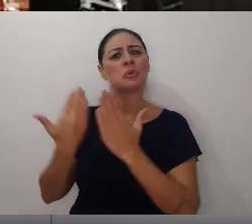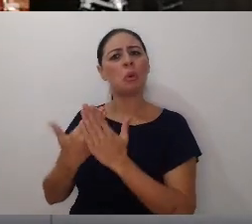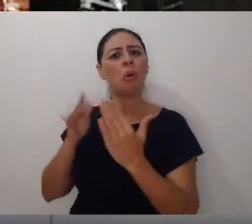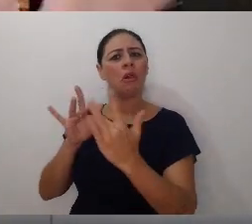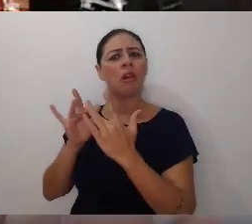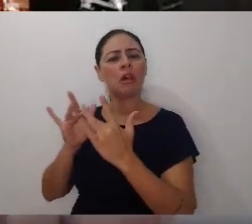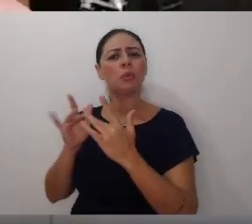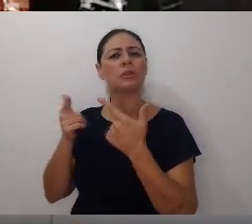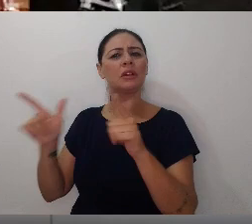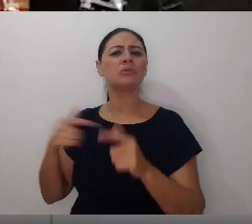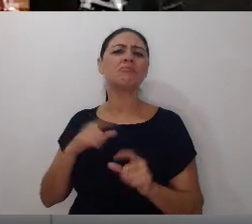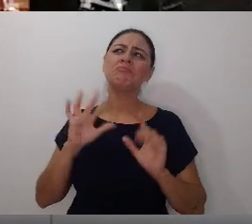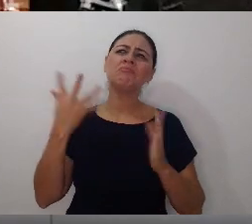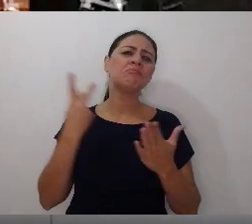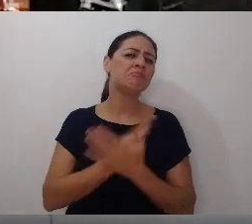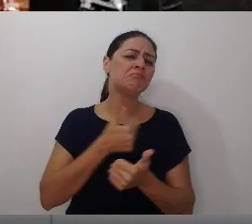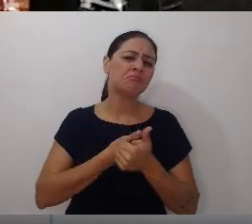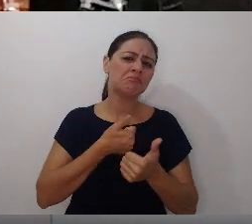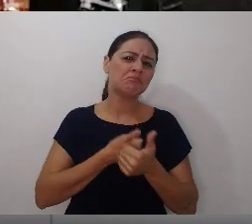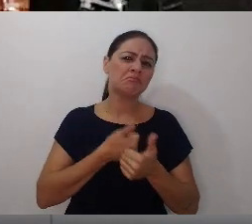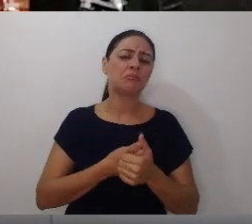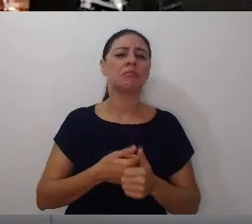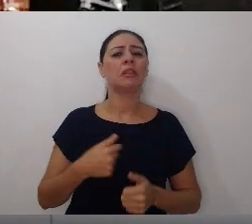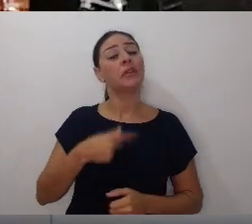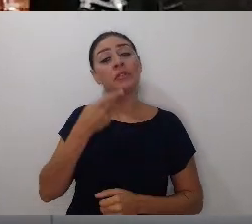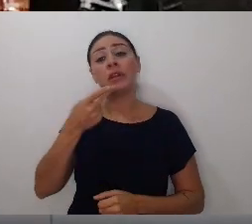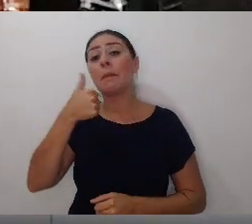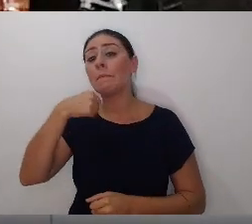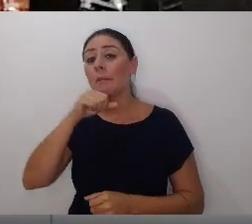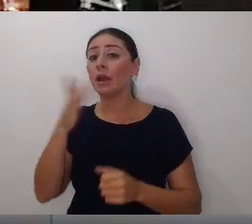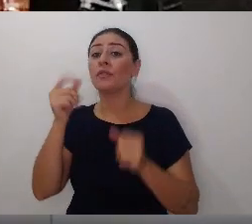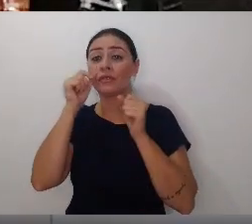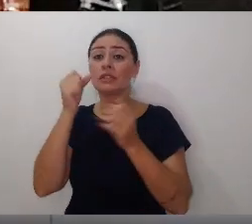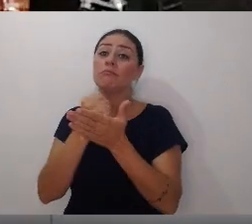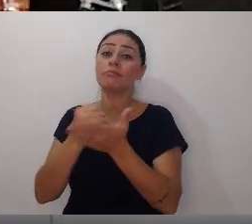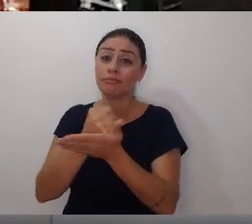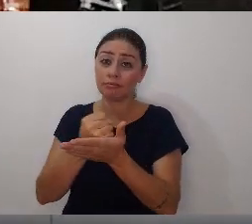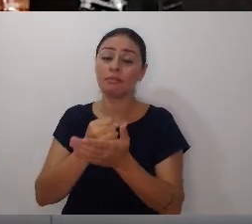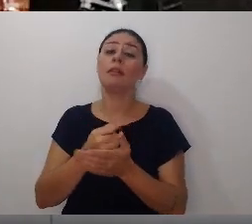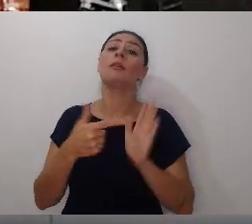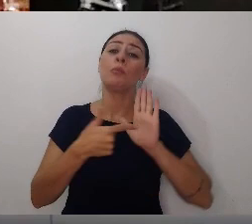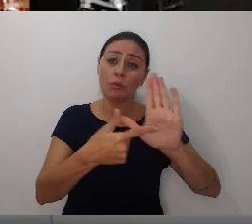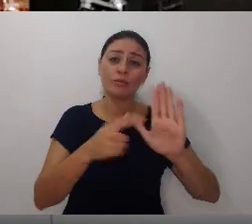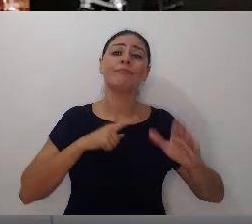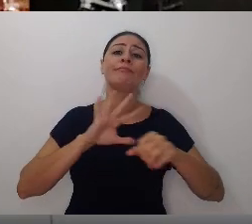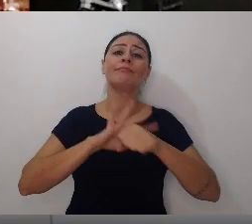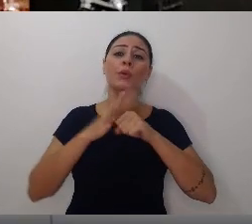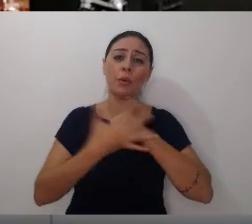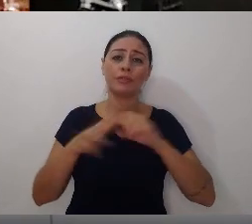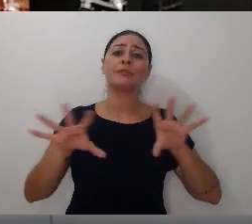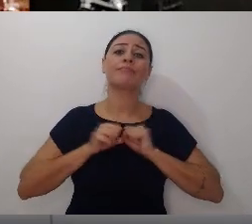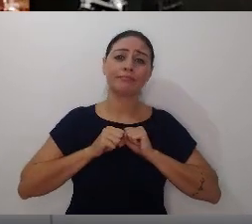varicela, a Manu tinha que estar na escola, ela não está na escola, o que está acontecendo? Peguei e falei, olha, Clarissa, vamos fazer o teste. A gente fez o teste,